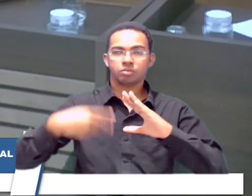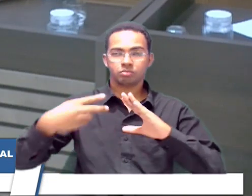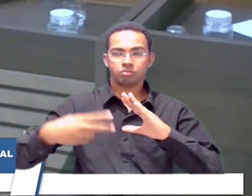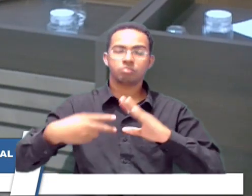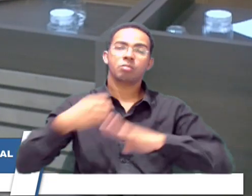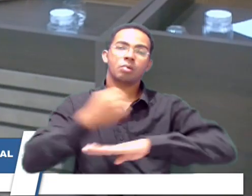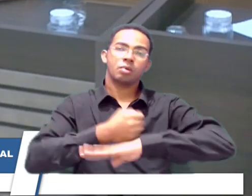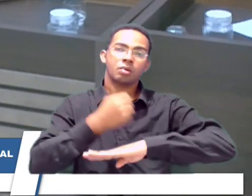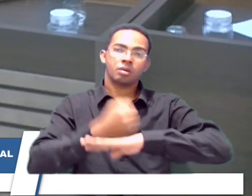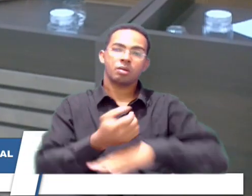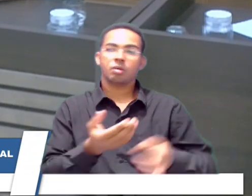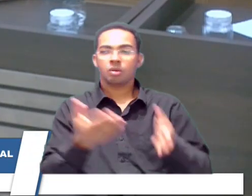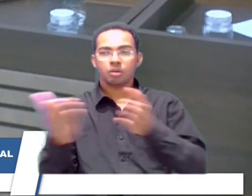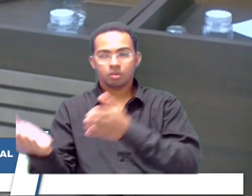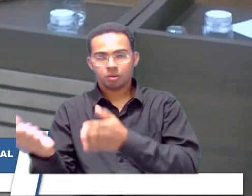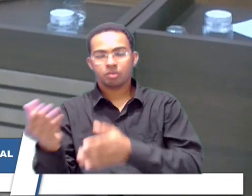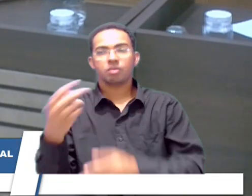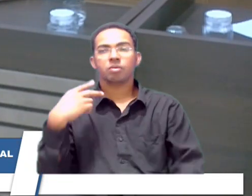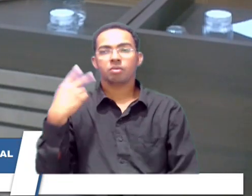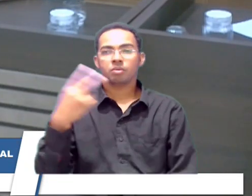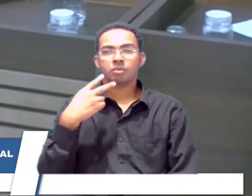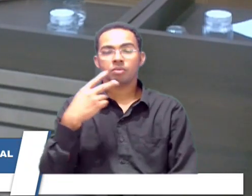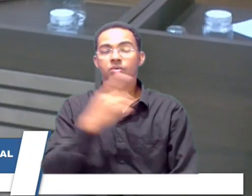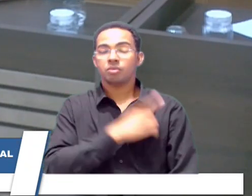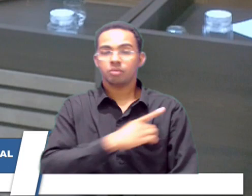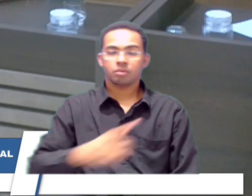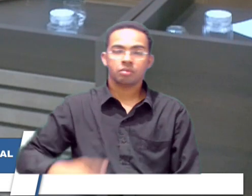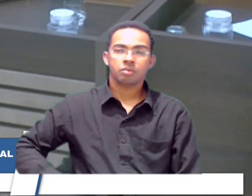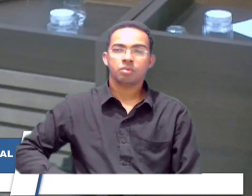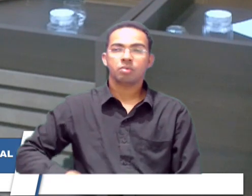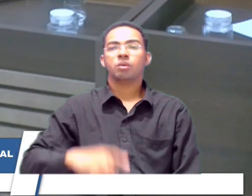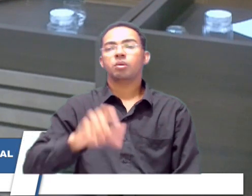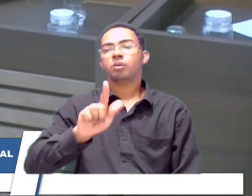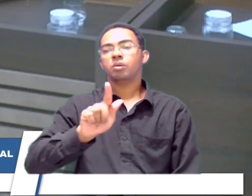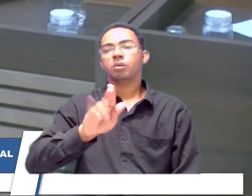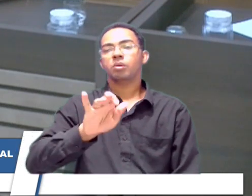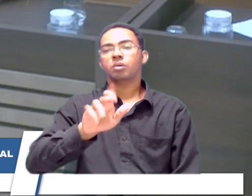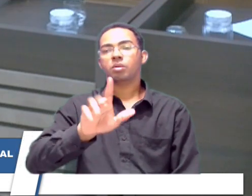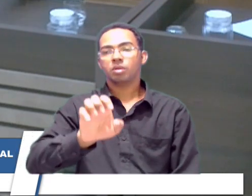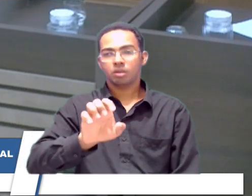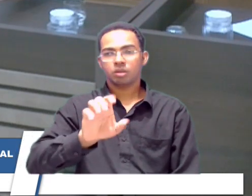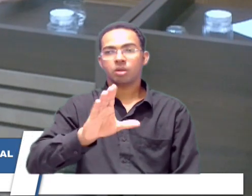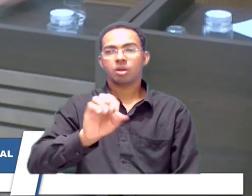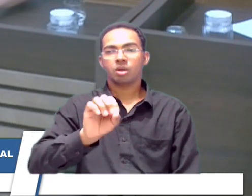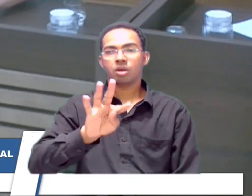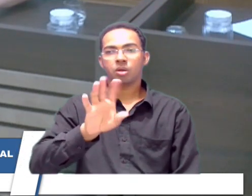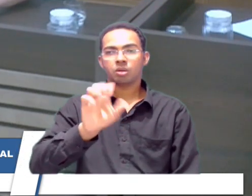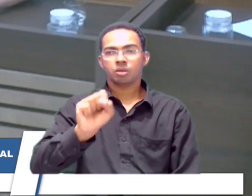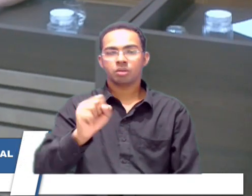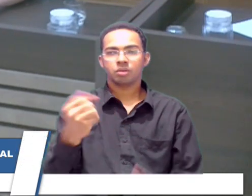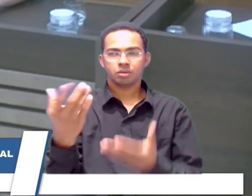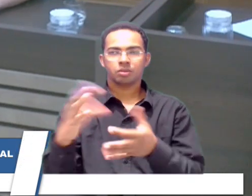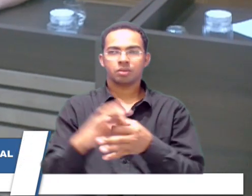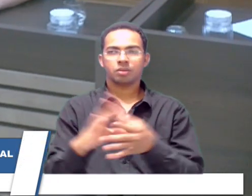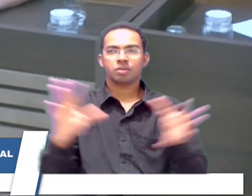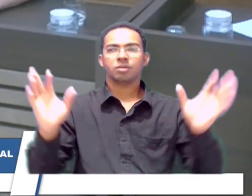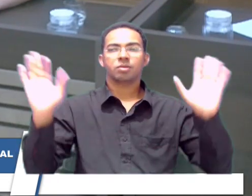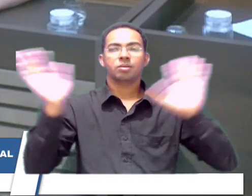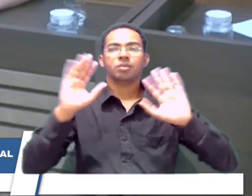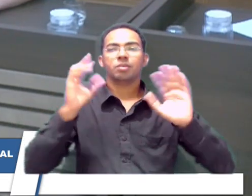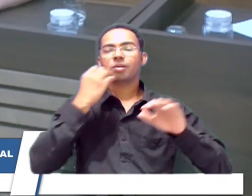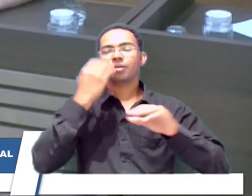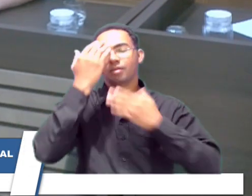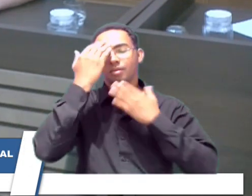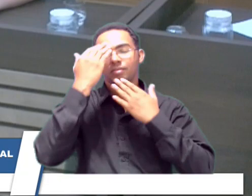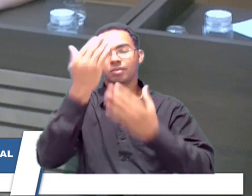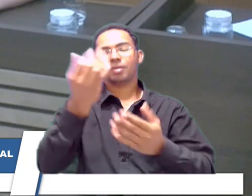Então, eu quero passar a palavra para o deputado Guilherme Cortez. Fica à vontade, Guilherme. Muito obrigado, Gilson. Boa